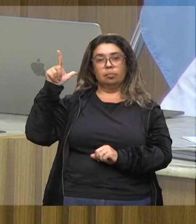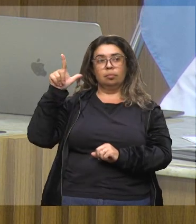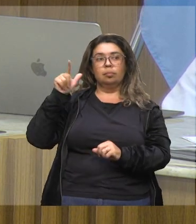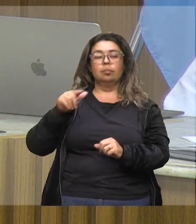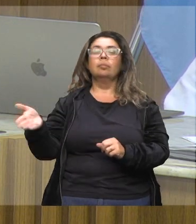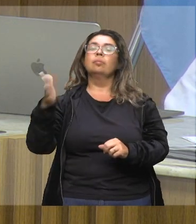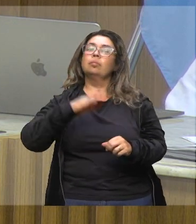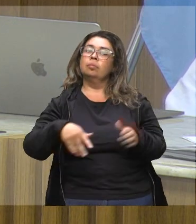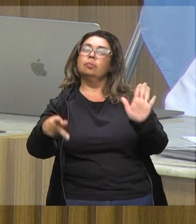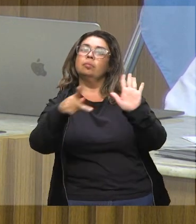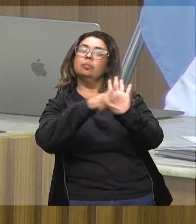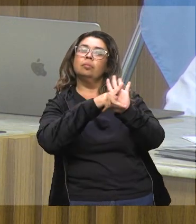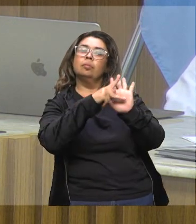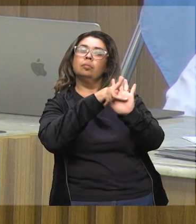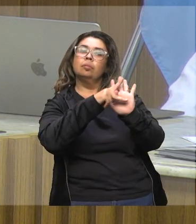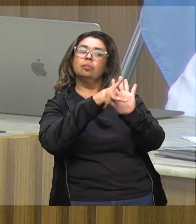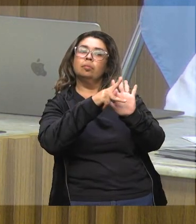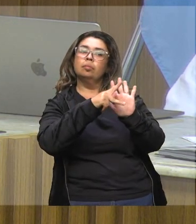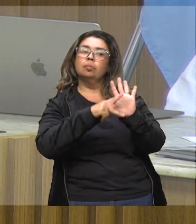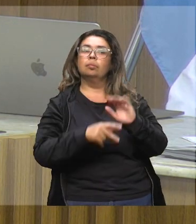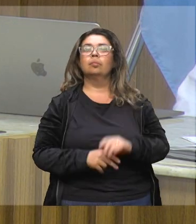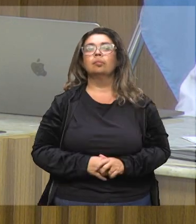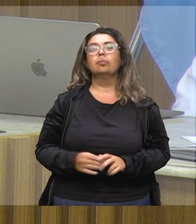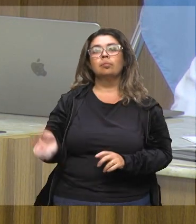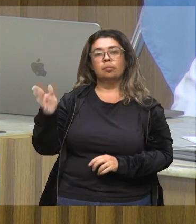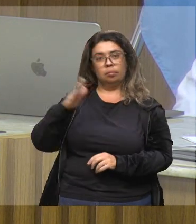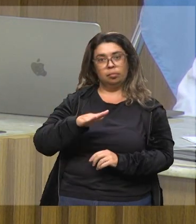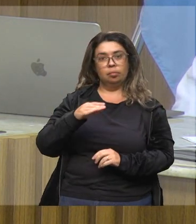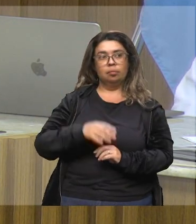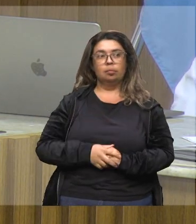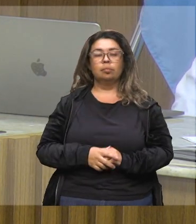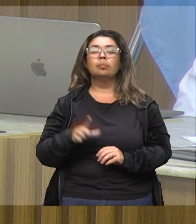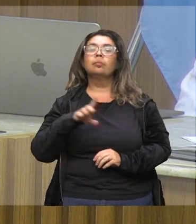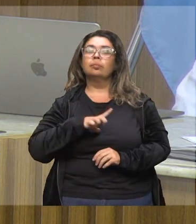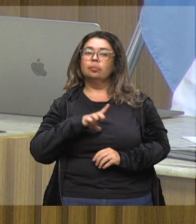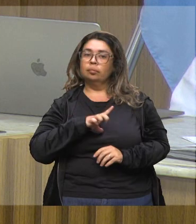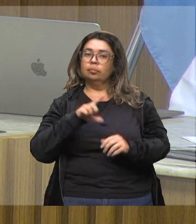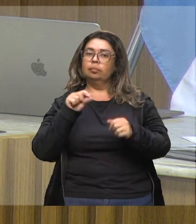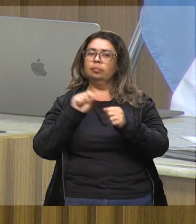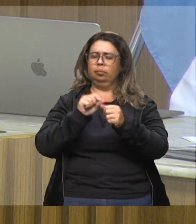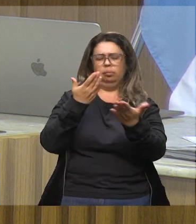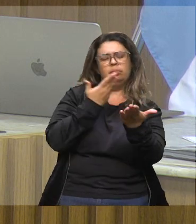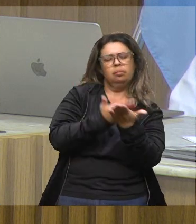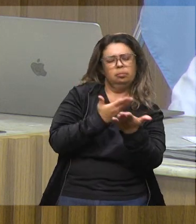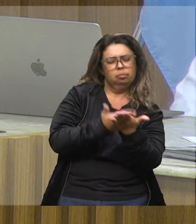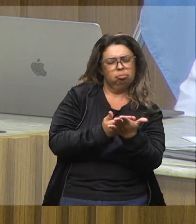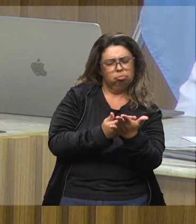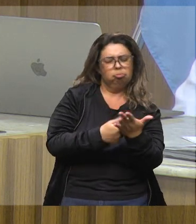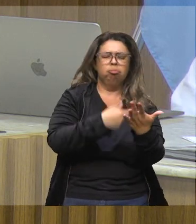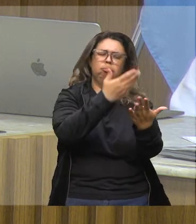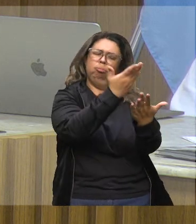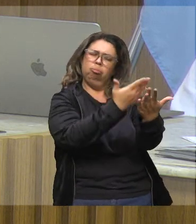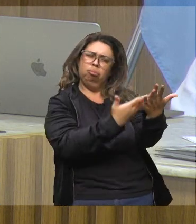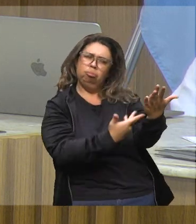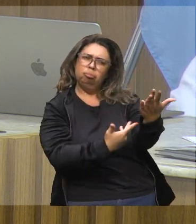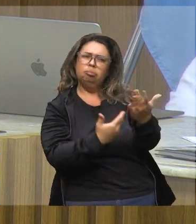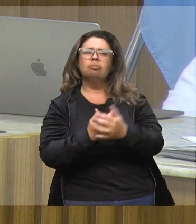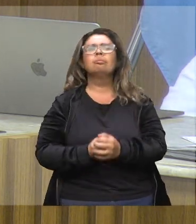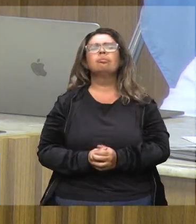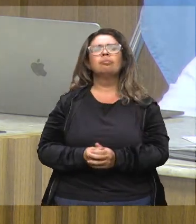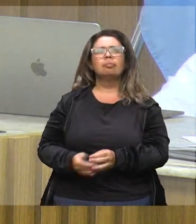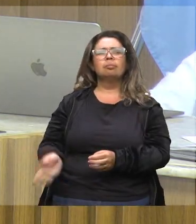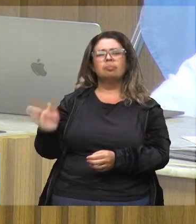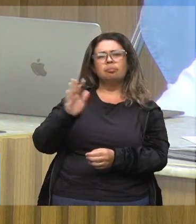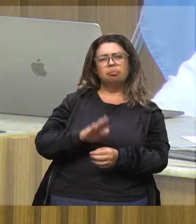o projeto nas comissões, acho que tem que ser feita uma análise criteriosa do projeto para que ele não